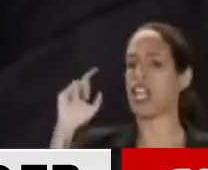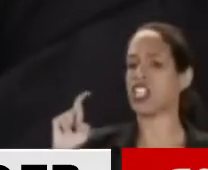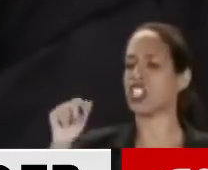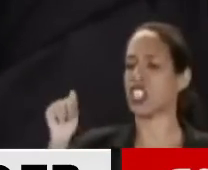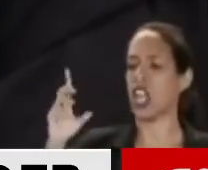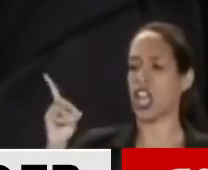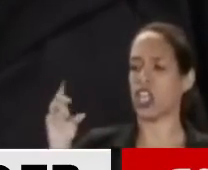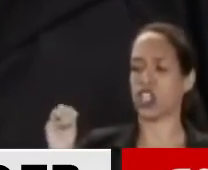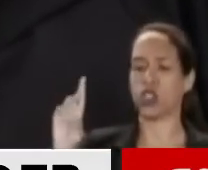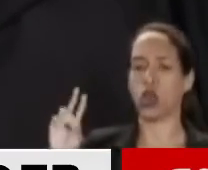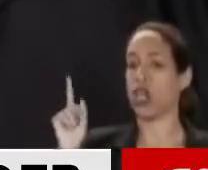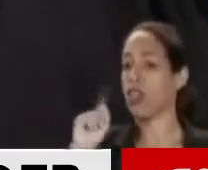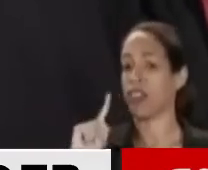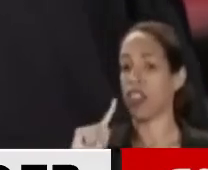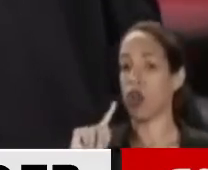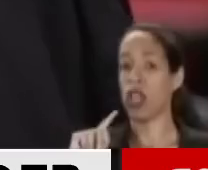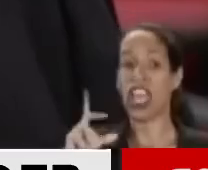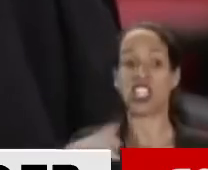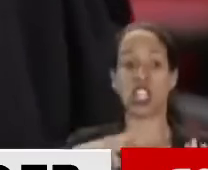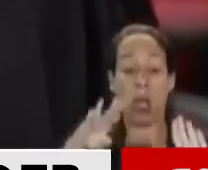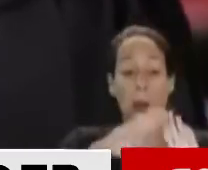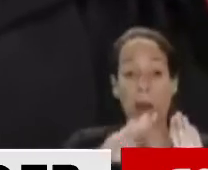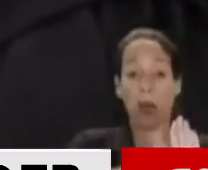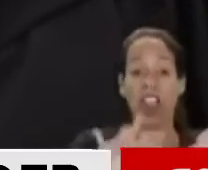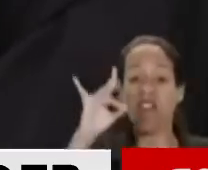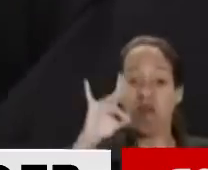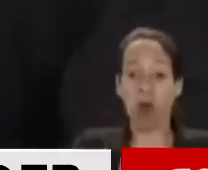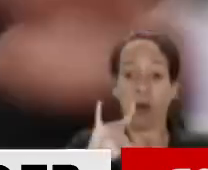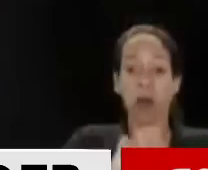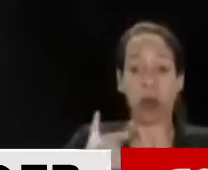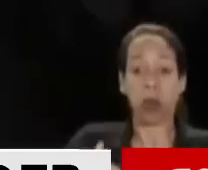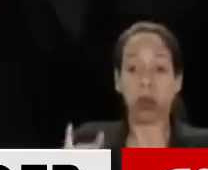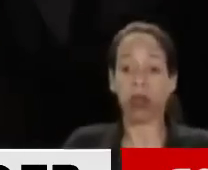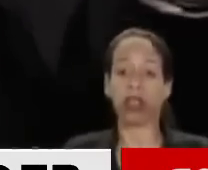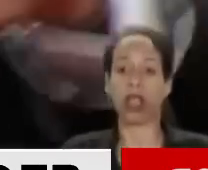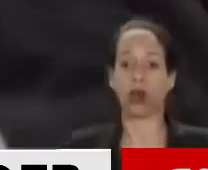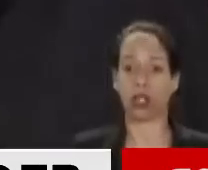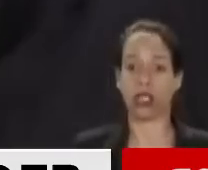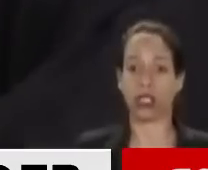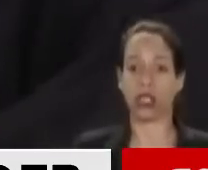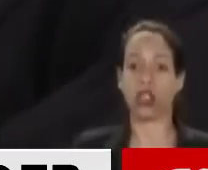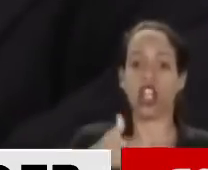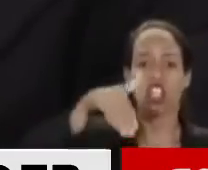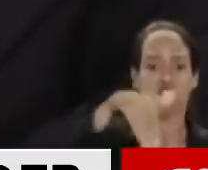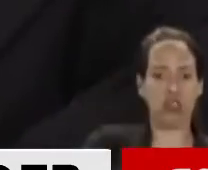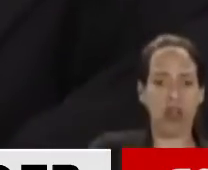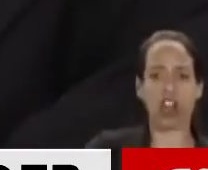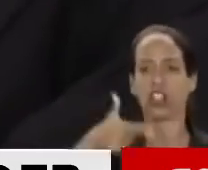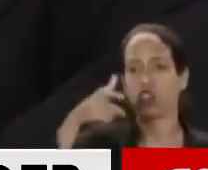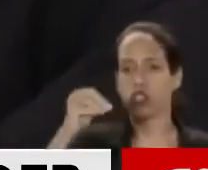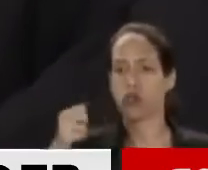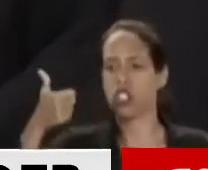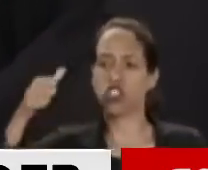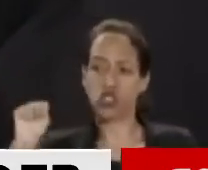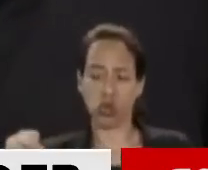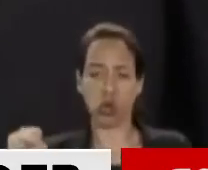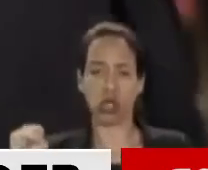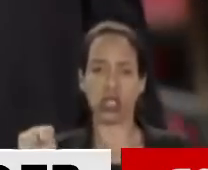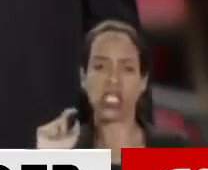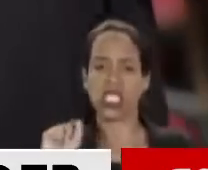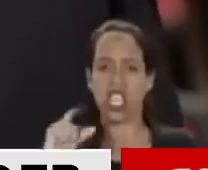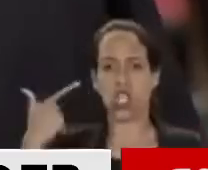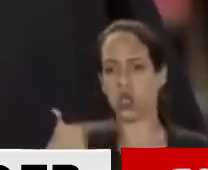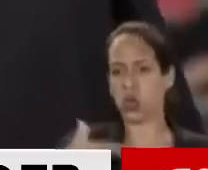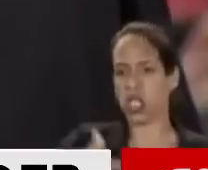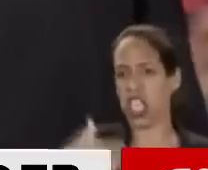de uma pluralidade de fatos. Fatos com marcos pretéritos, eleição de 2018, que sem